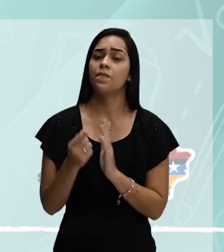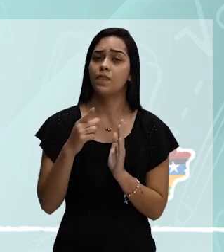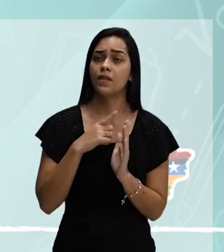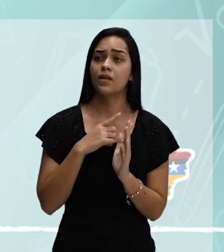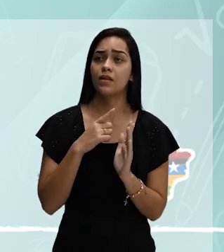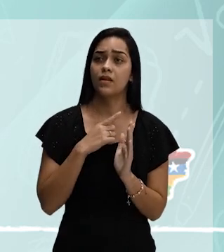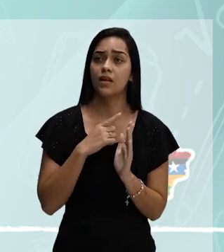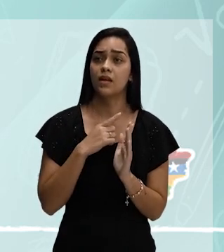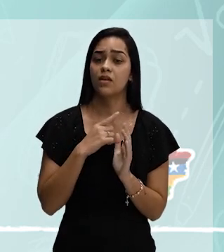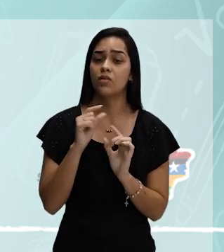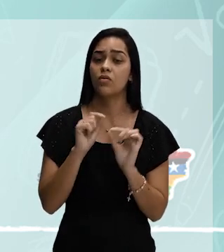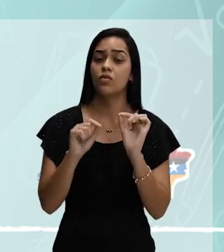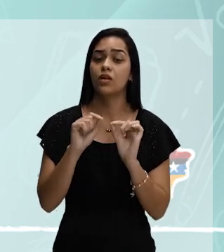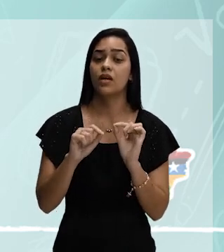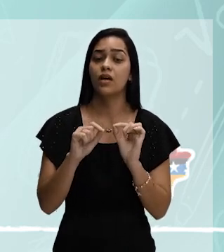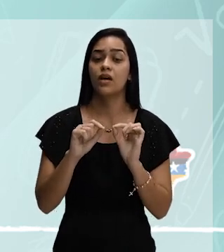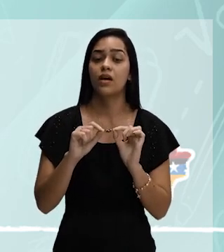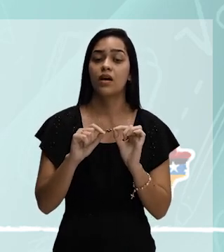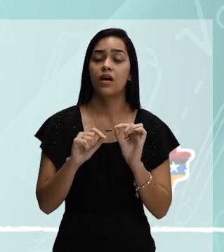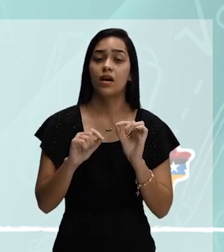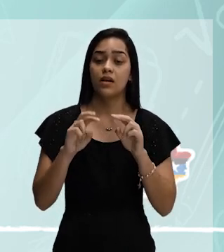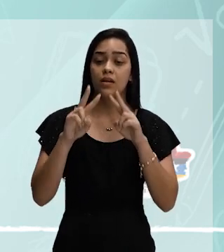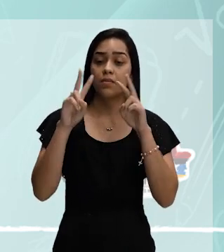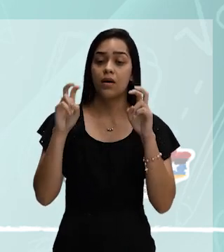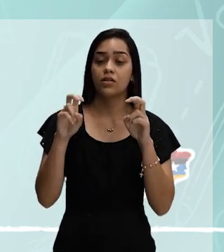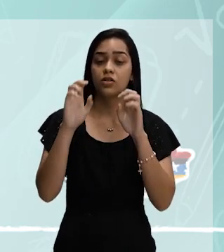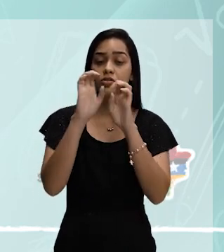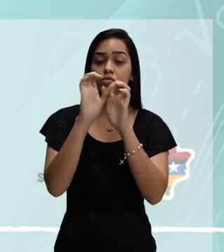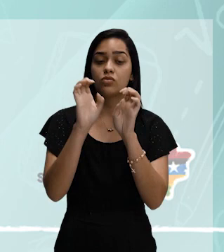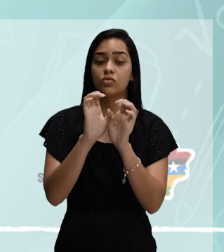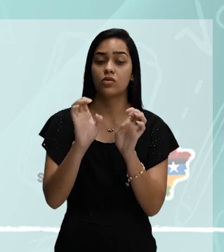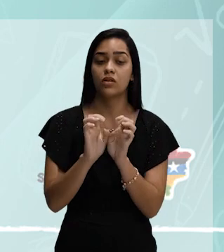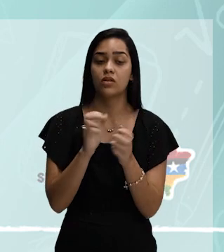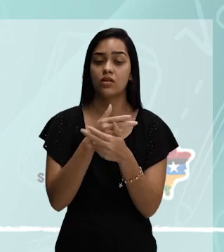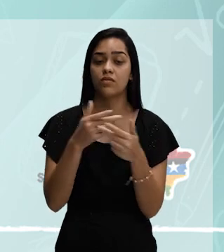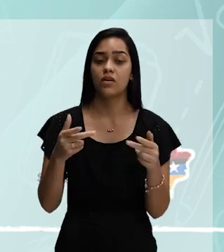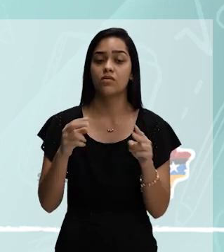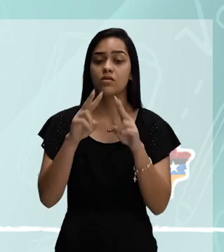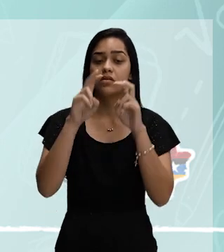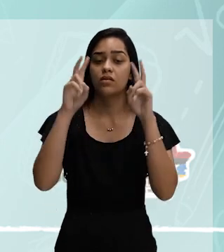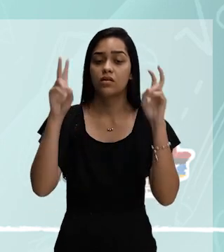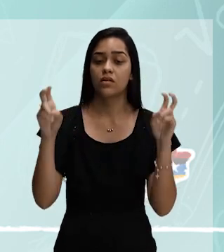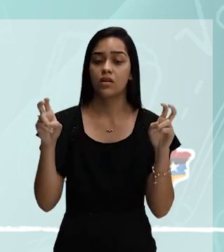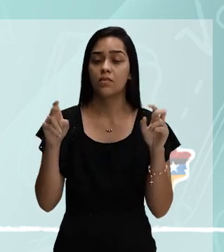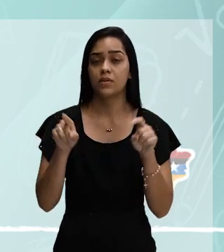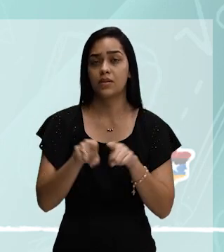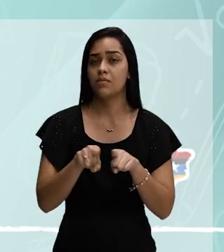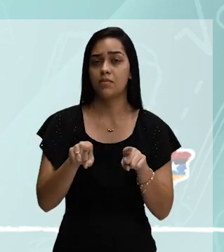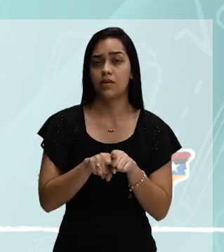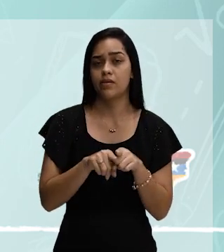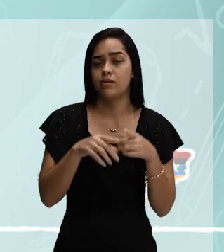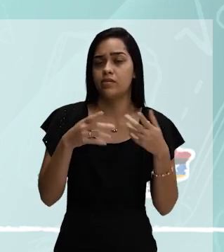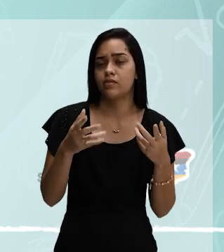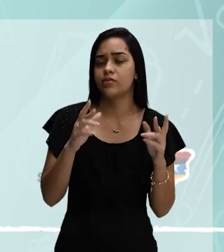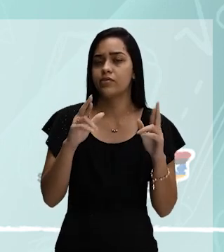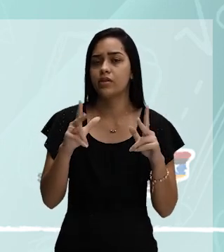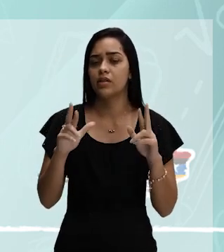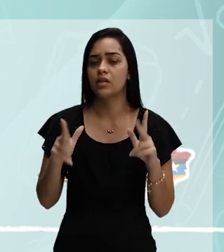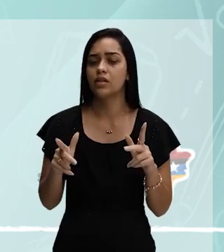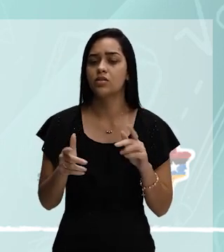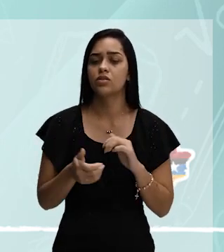tem flexibilidade temática e estrutural, vai abranger assuntos diversos, temas diversos, né,